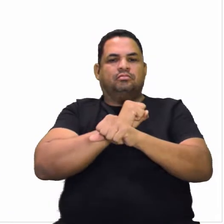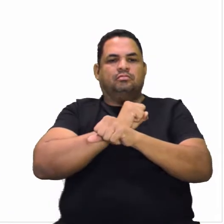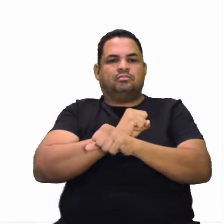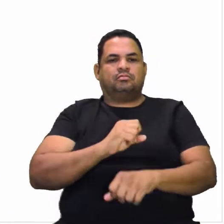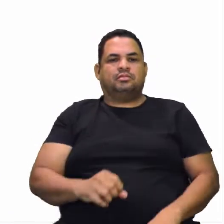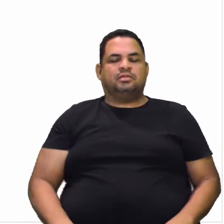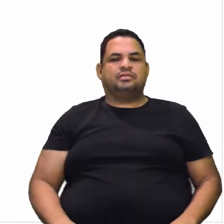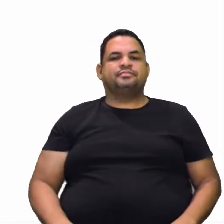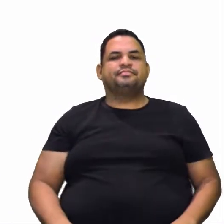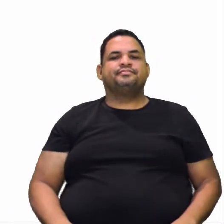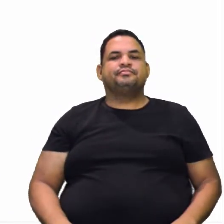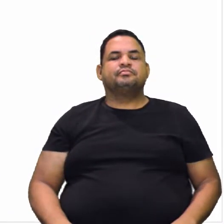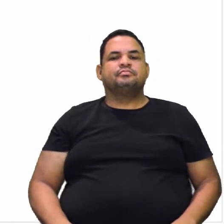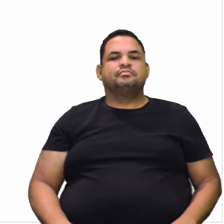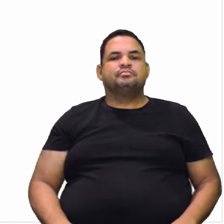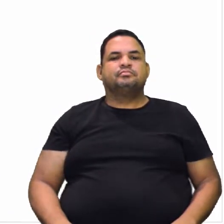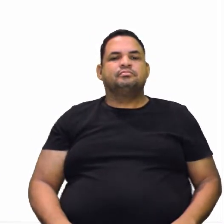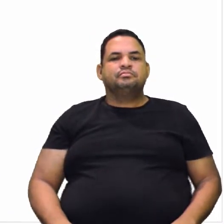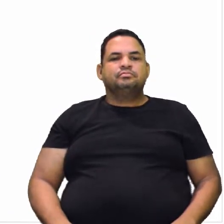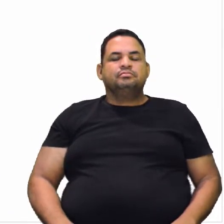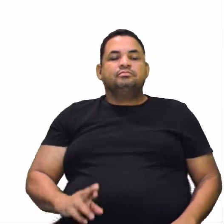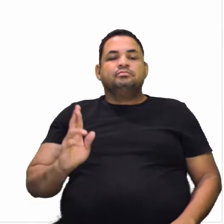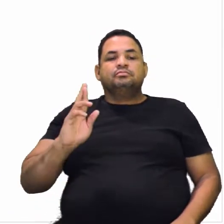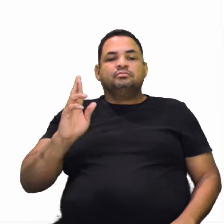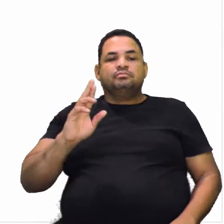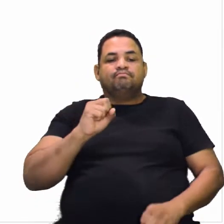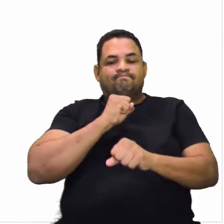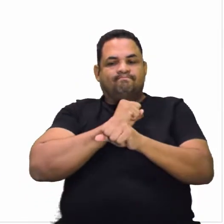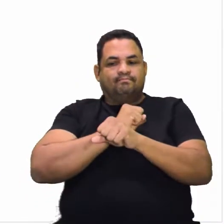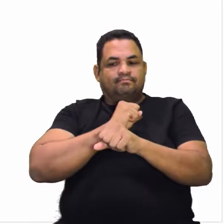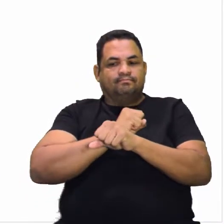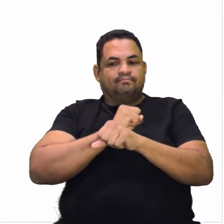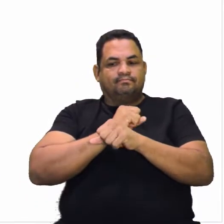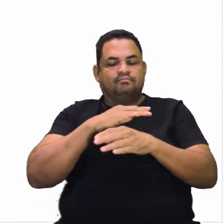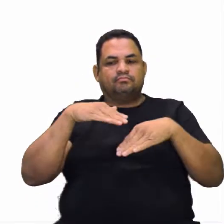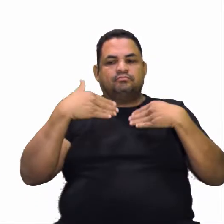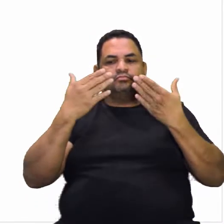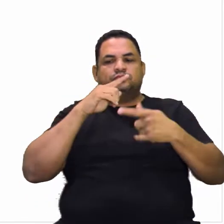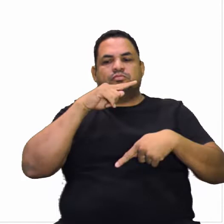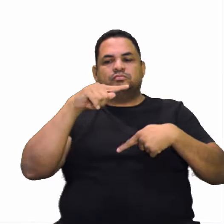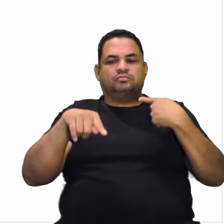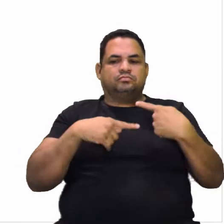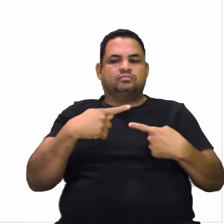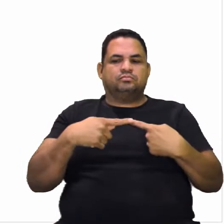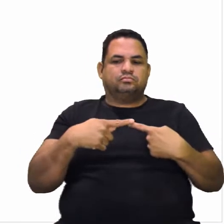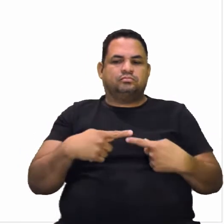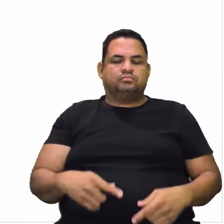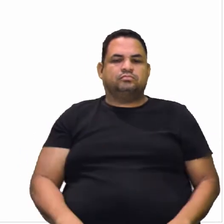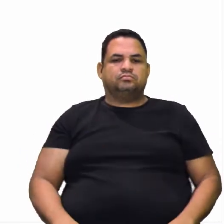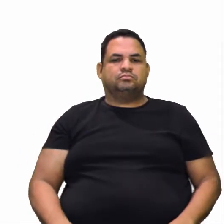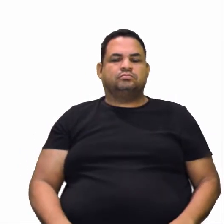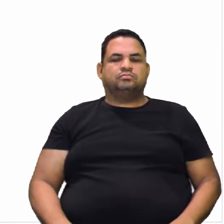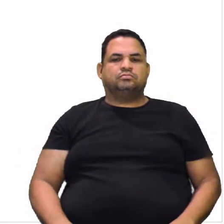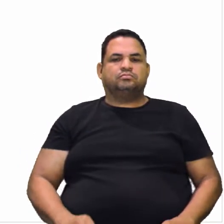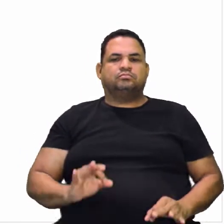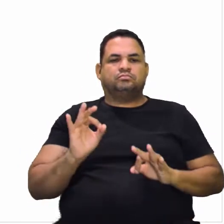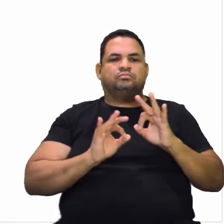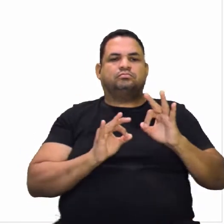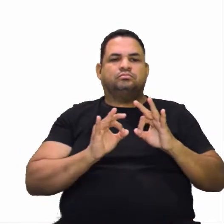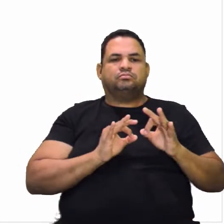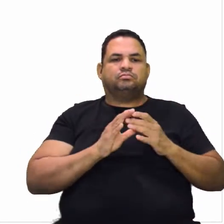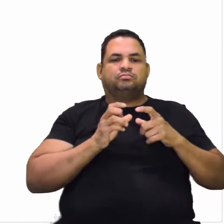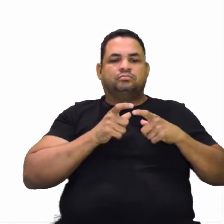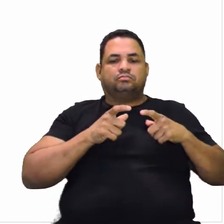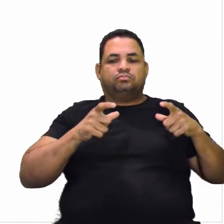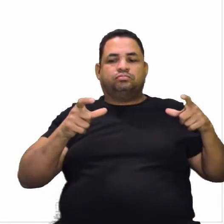escravos. Quem eram esses escravos? Qual o papel desses escravos? Os escravos formavam a grande